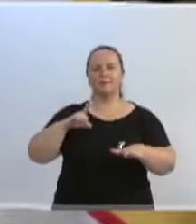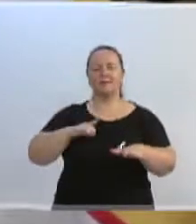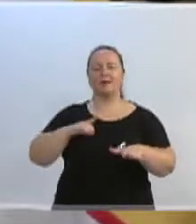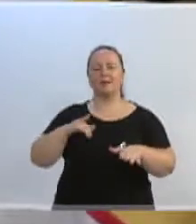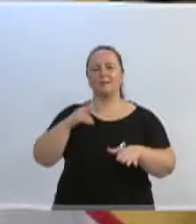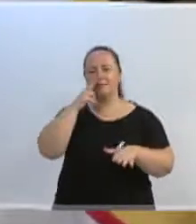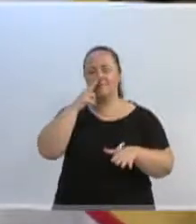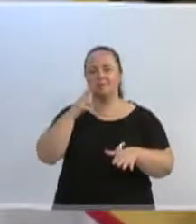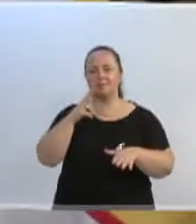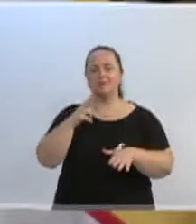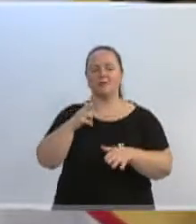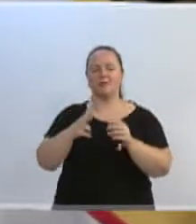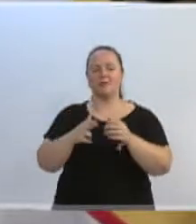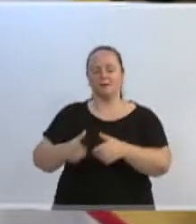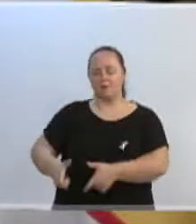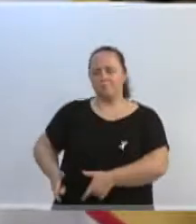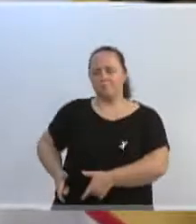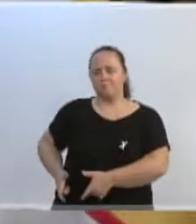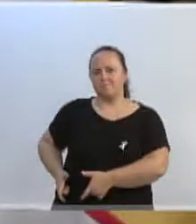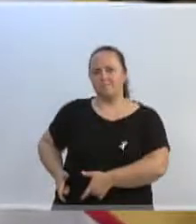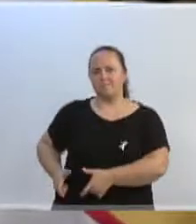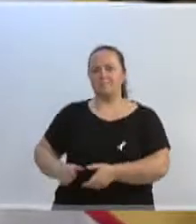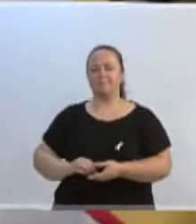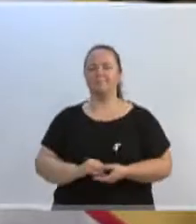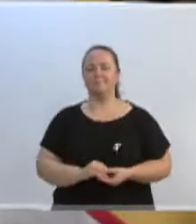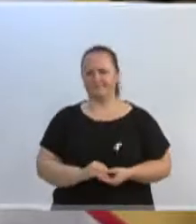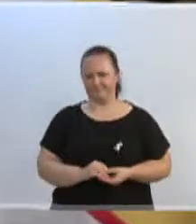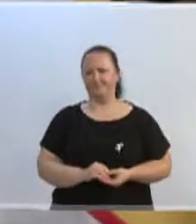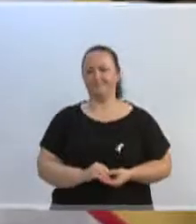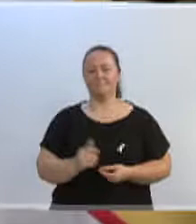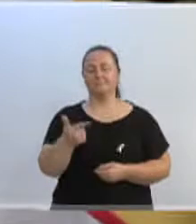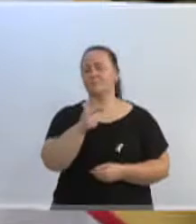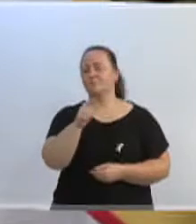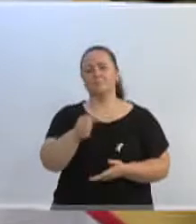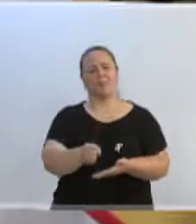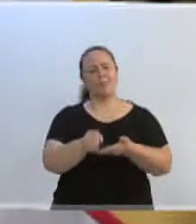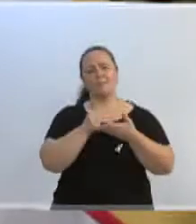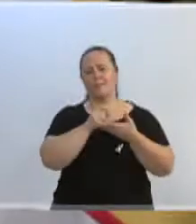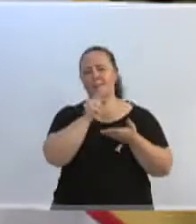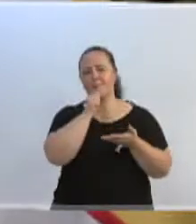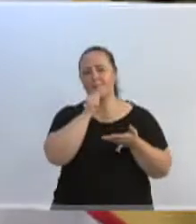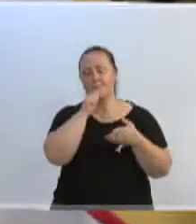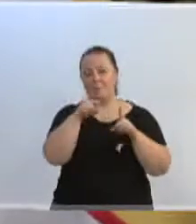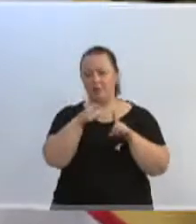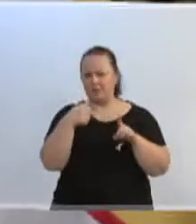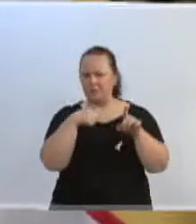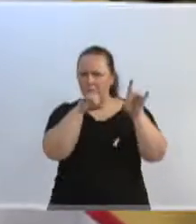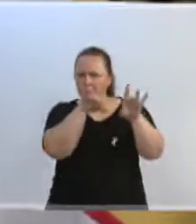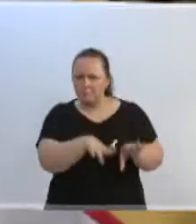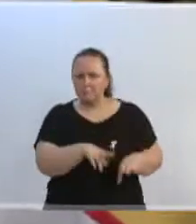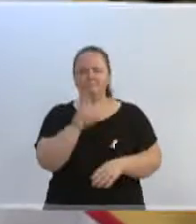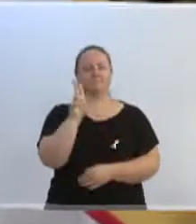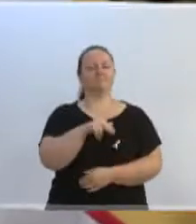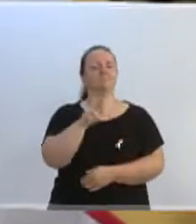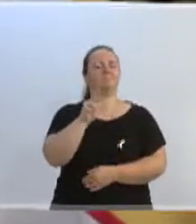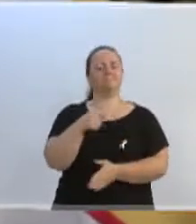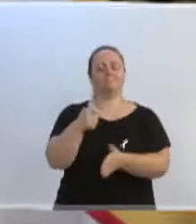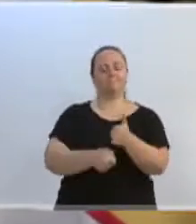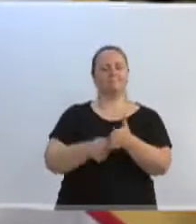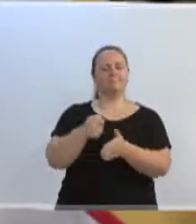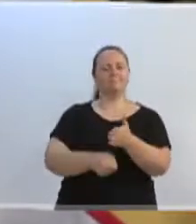município. Foi um projeto que não passou, não teve o apoio aqui da maioria nesta casa, mas não vamos desistir. Tá? São